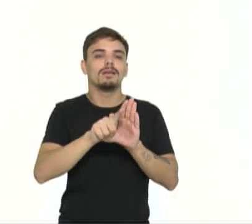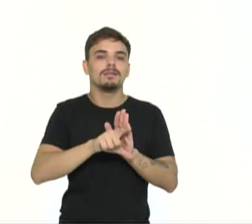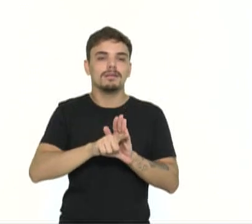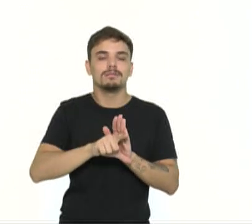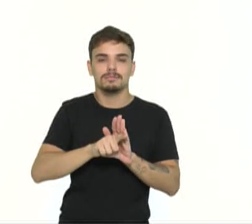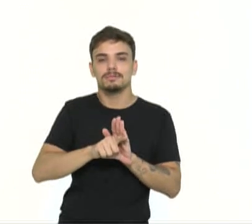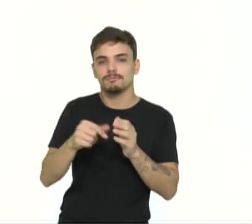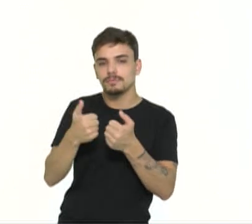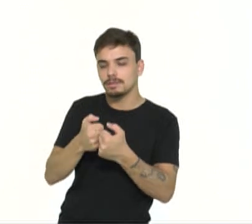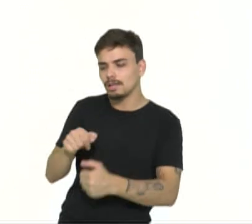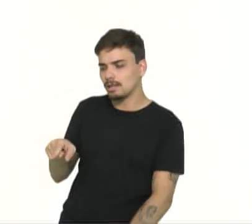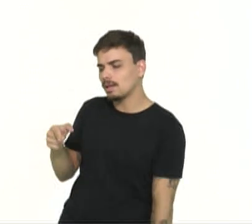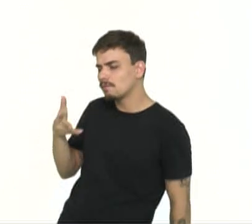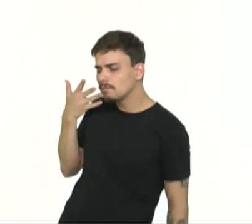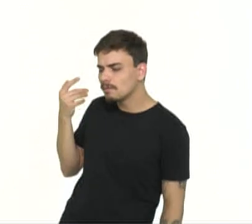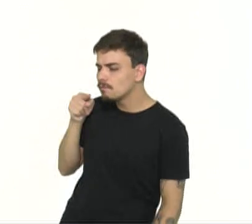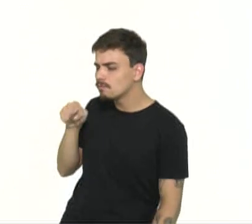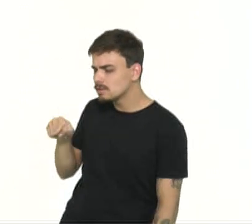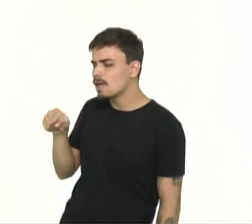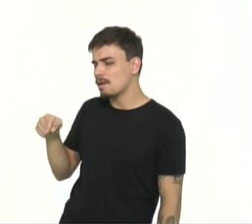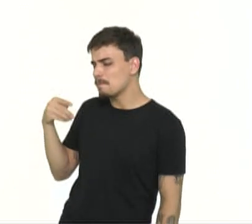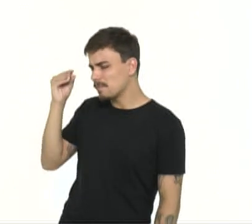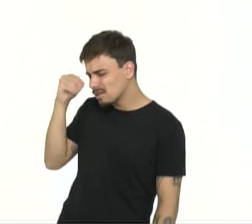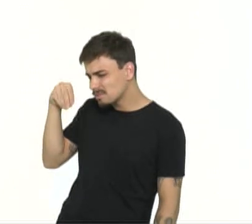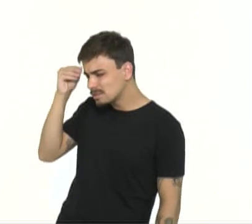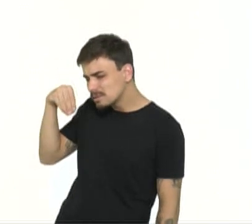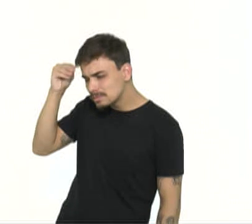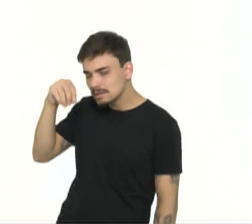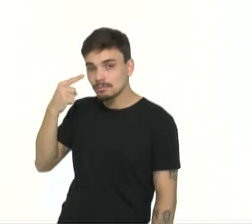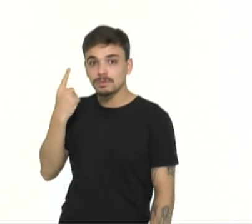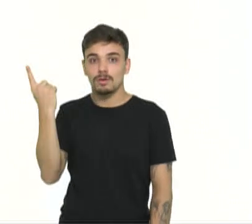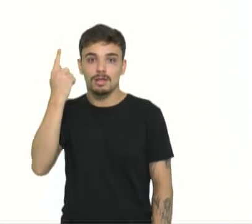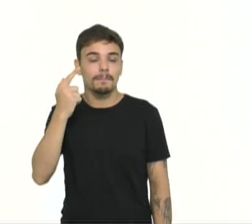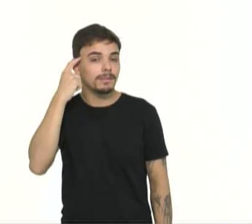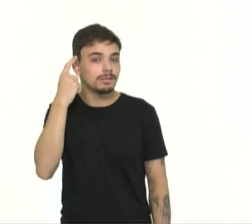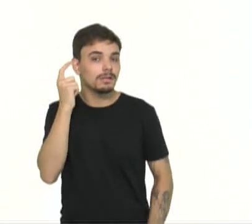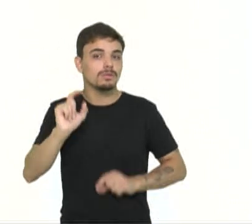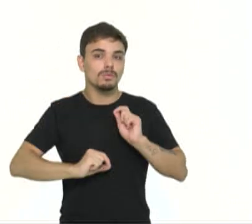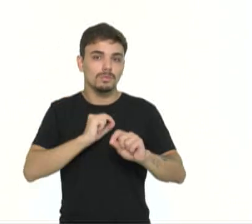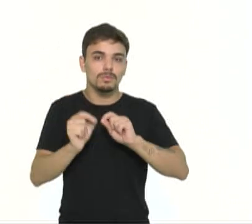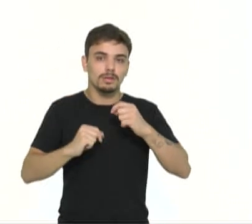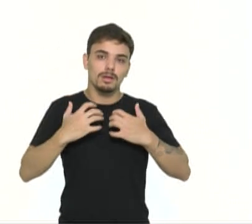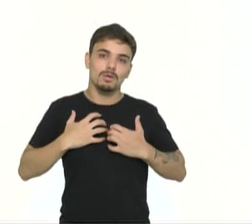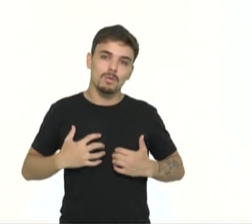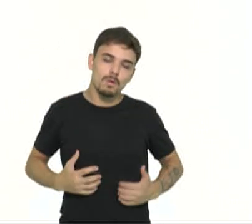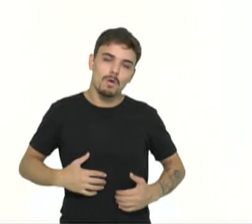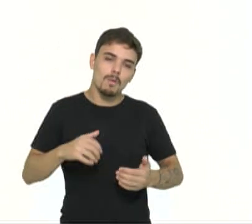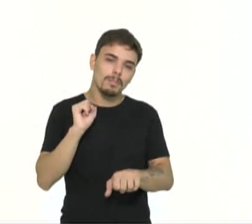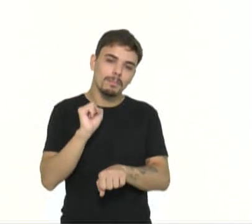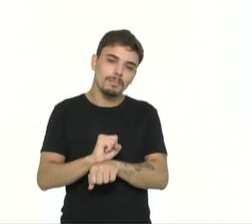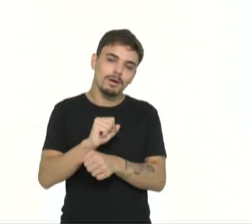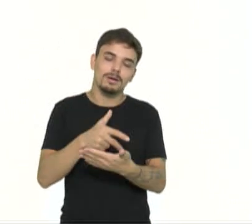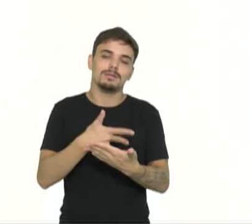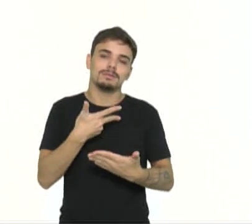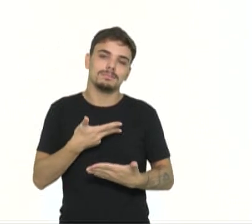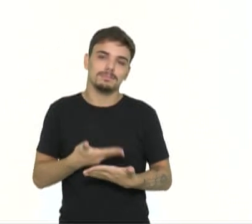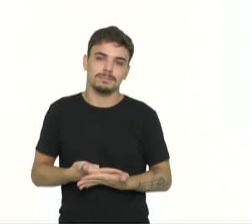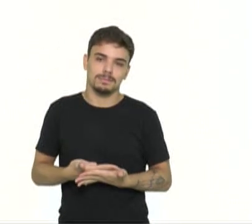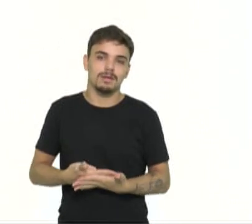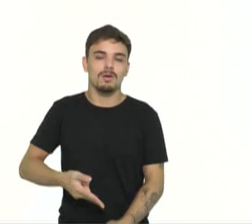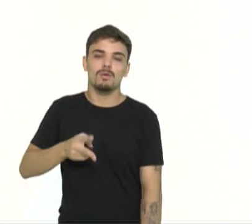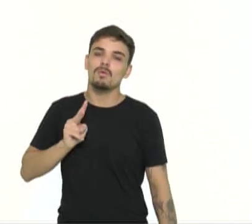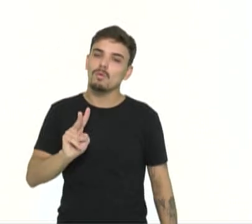Preguiçoso, preguiçoso, preguiçoso. E aí, né, olha lá o que ele está pensando: corpos em repouso tendem a permanecer